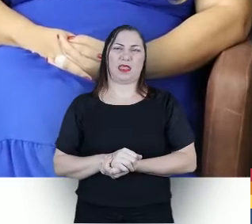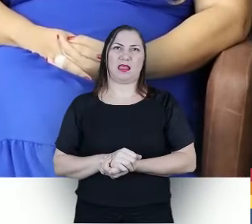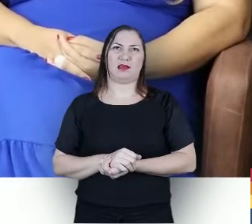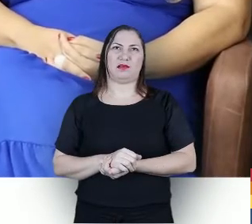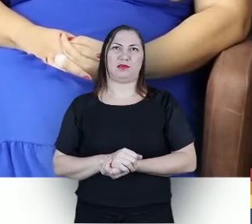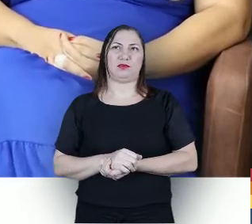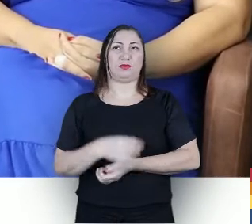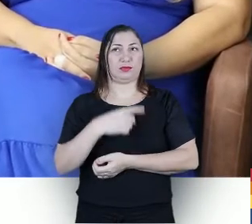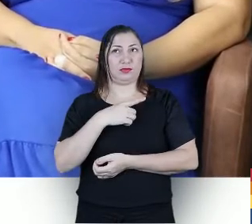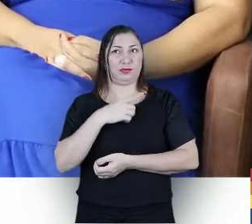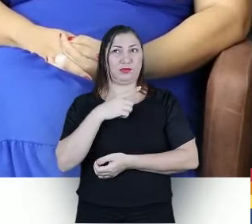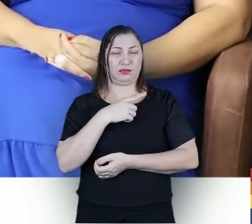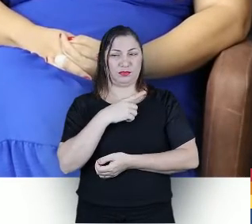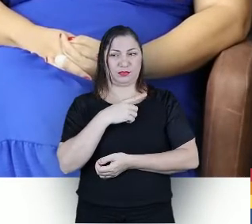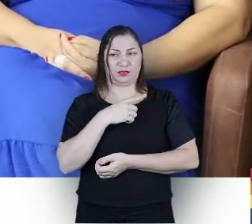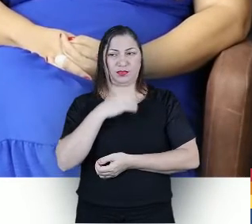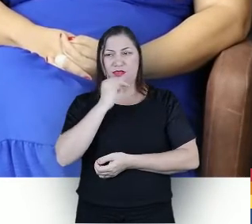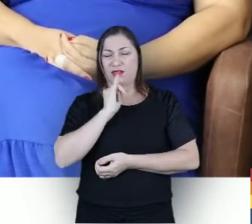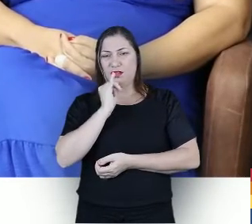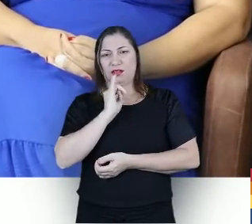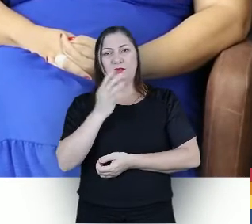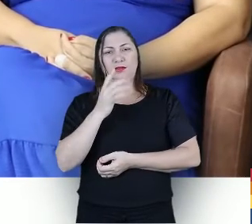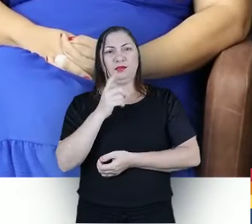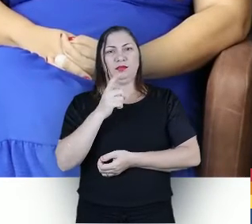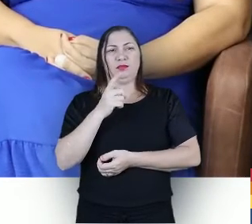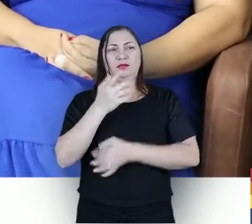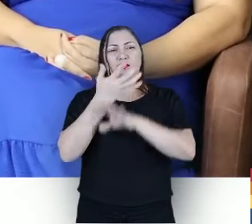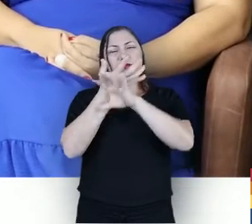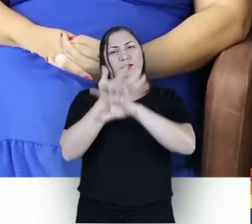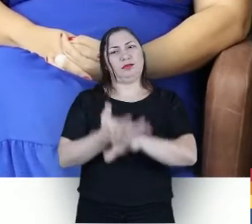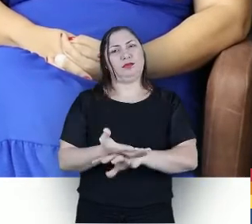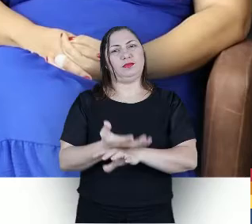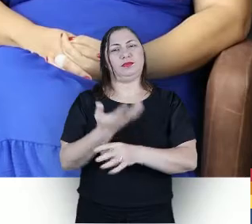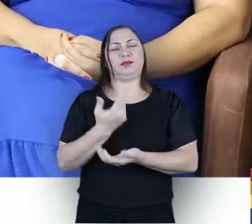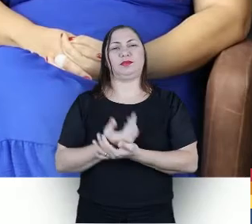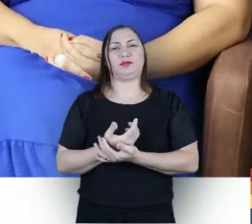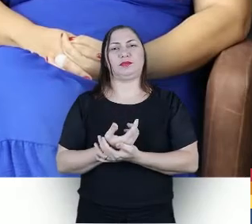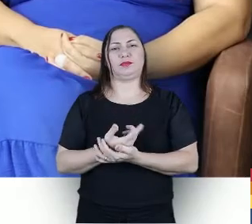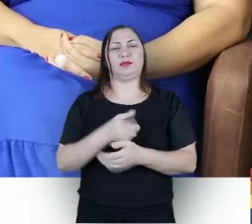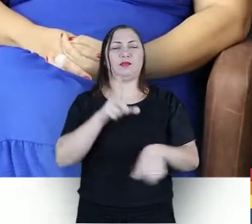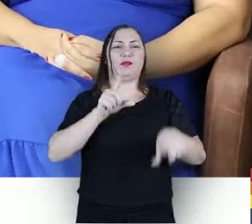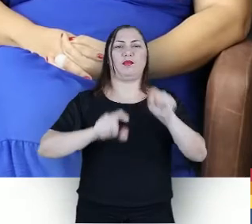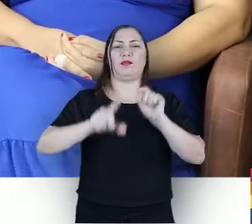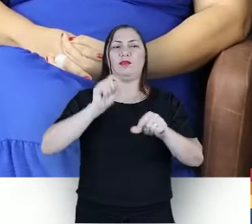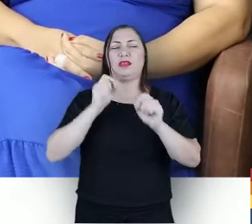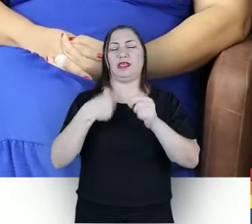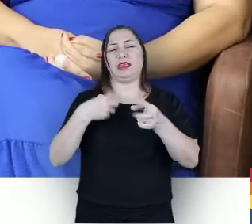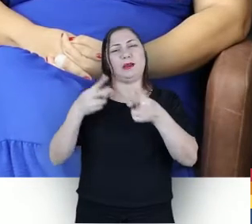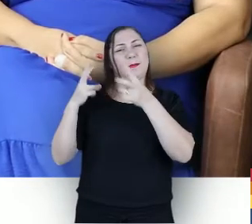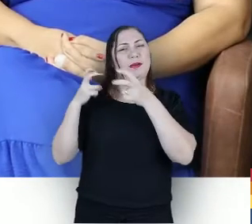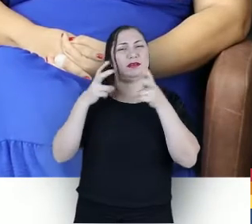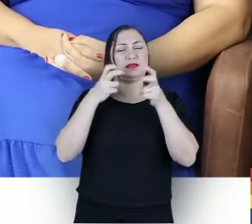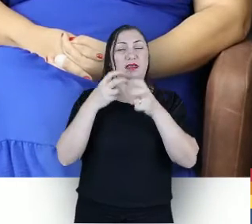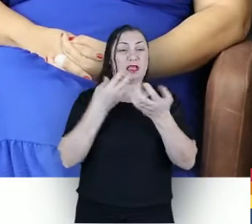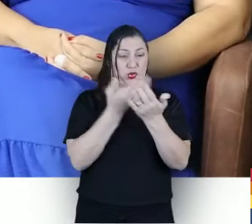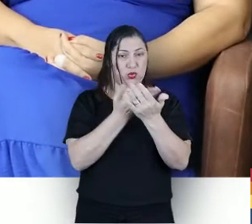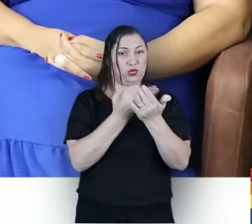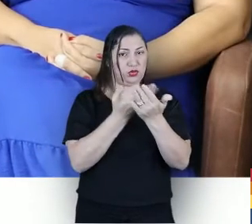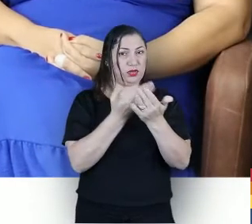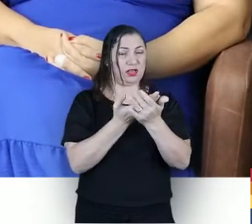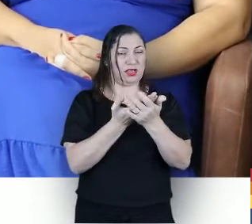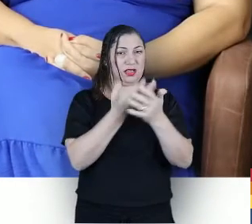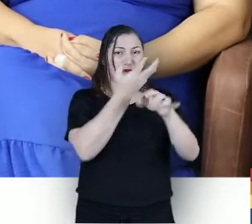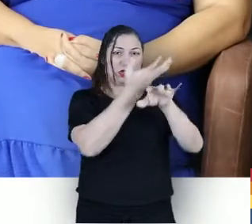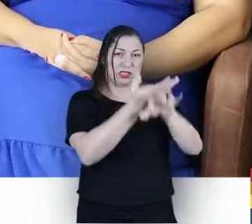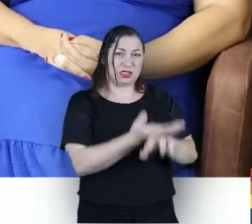familiarizado, de forma mais fácil com o modelo, não é? Então, tem